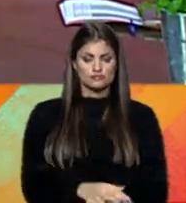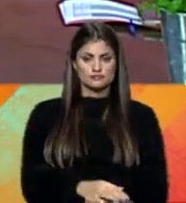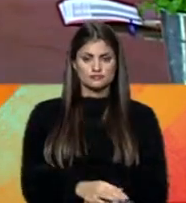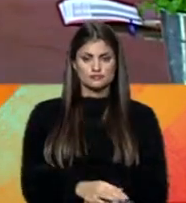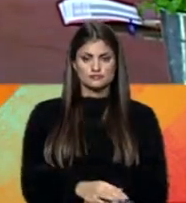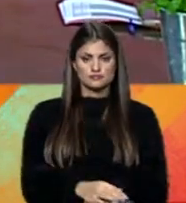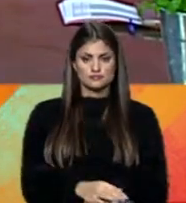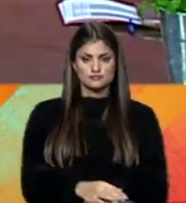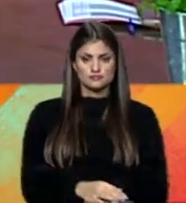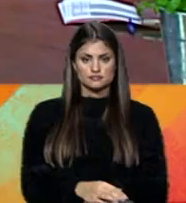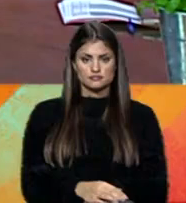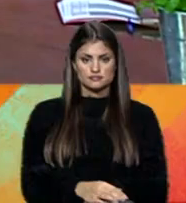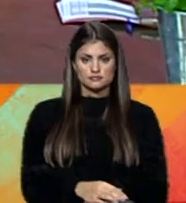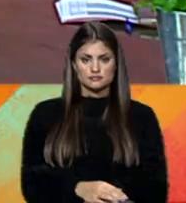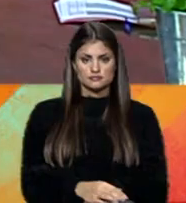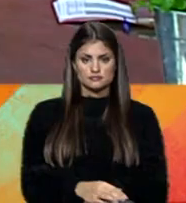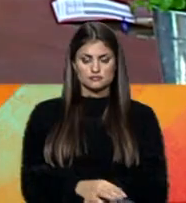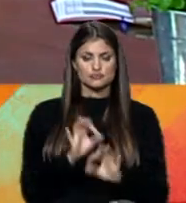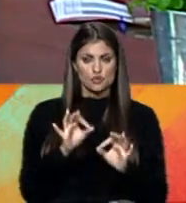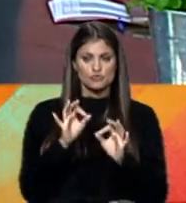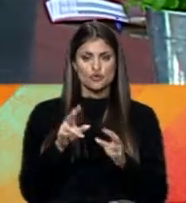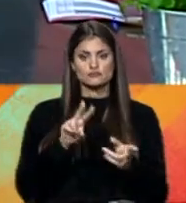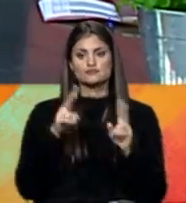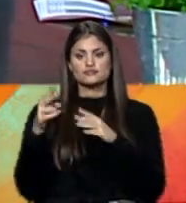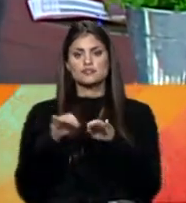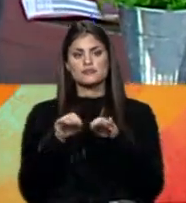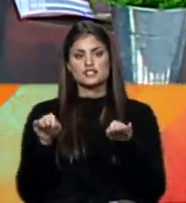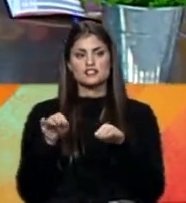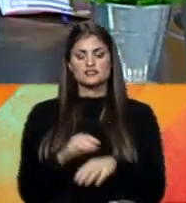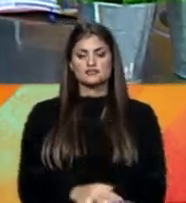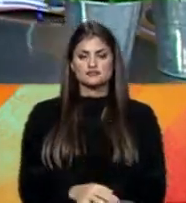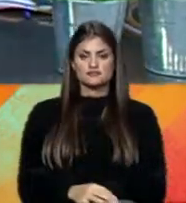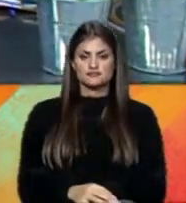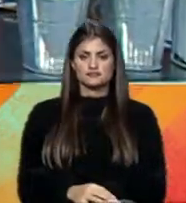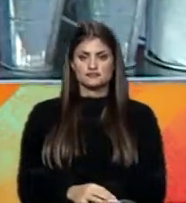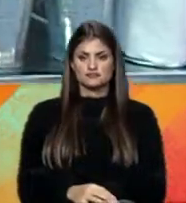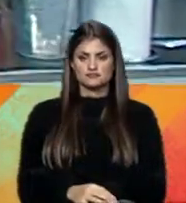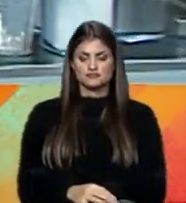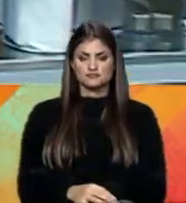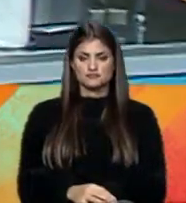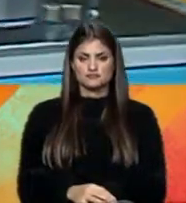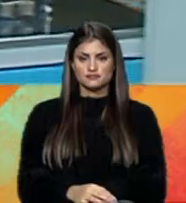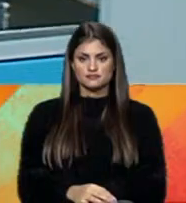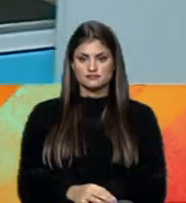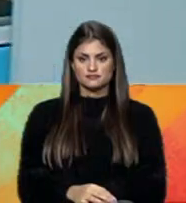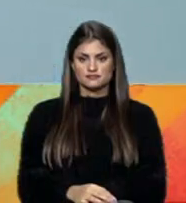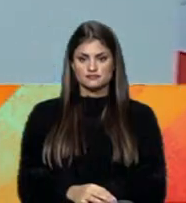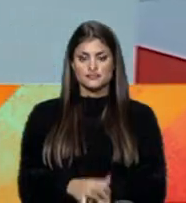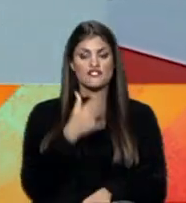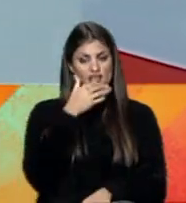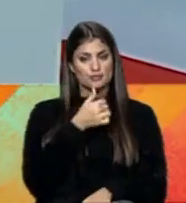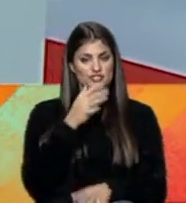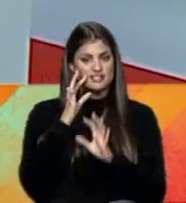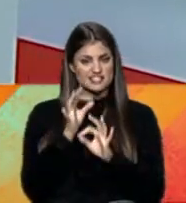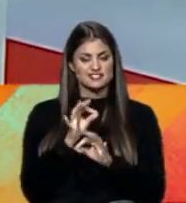bonito. E vamos colocar ali. Colocamos aqui. Desligamos aqui e colocamos aqui. Fica bonito. Assim,